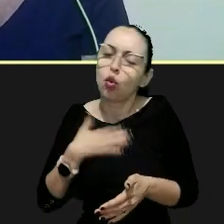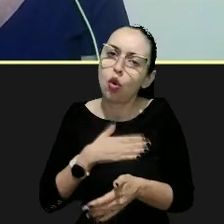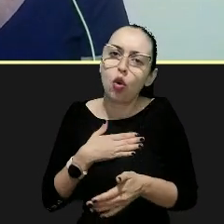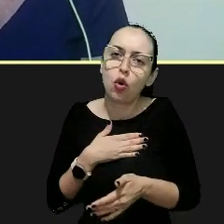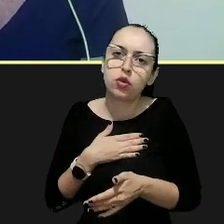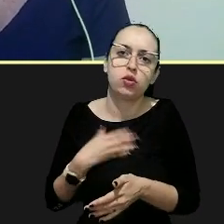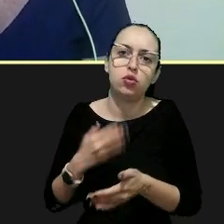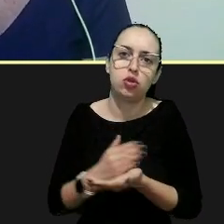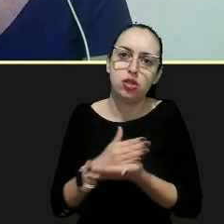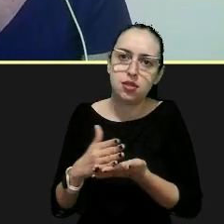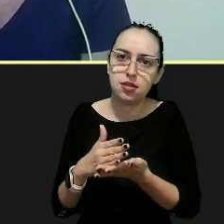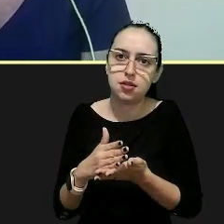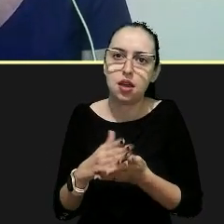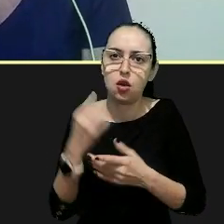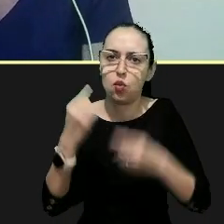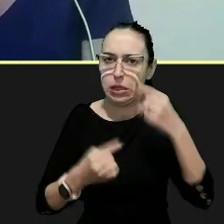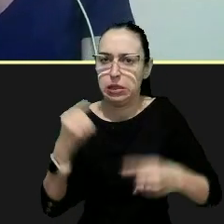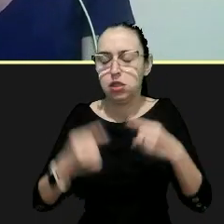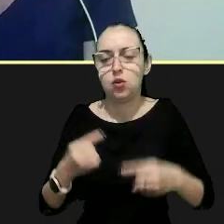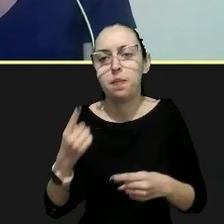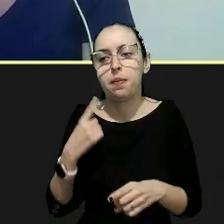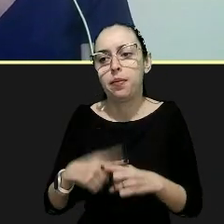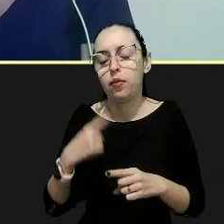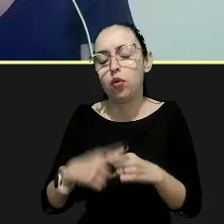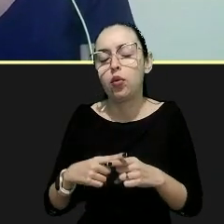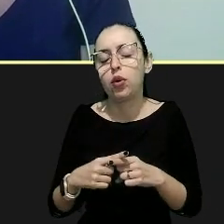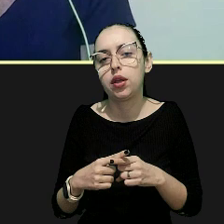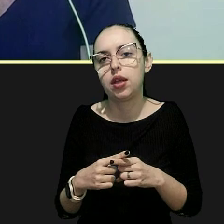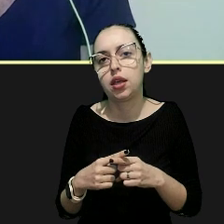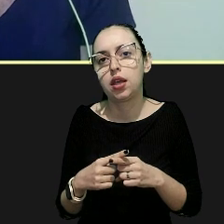essa discussão porque